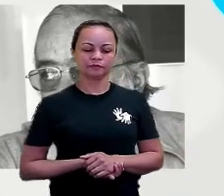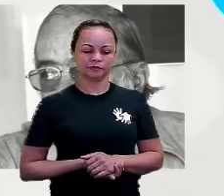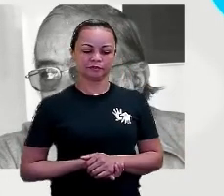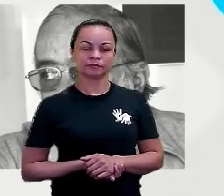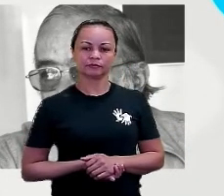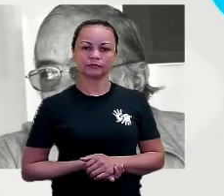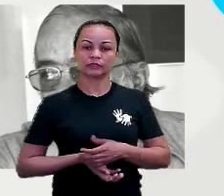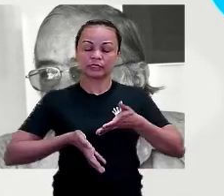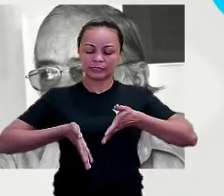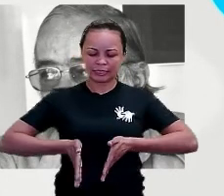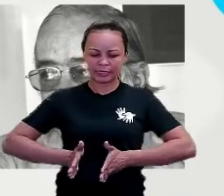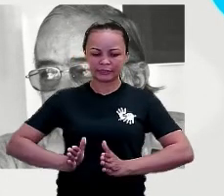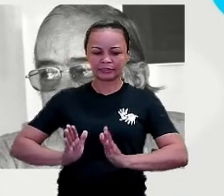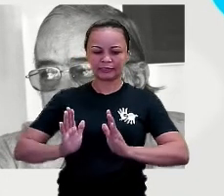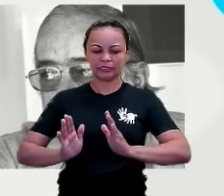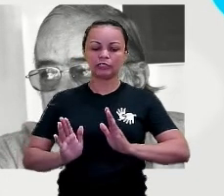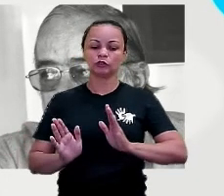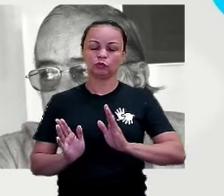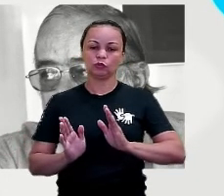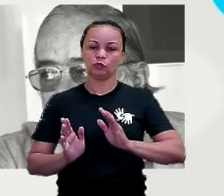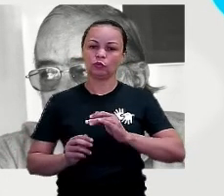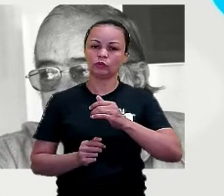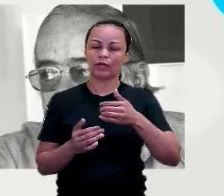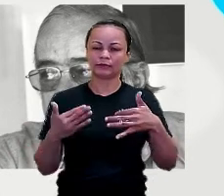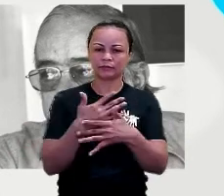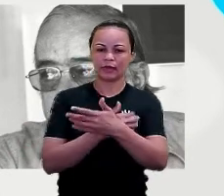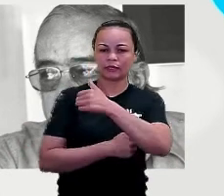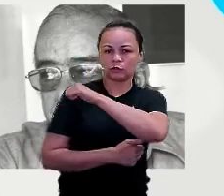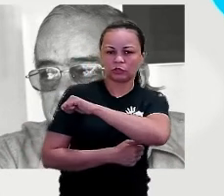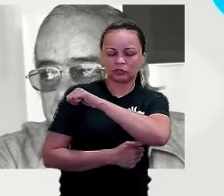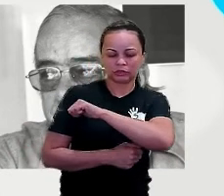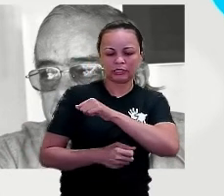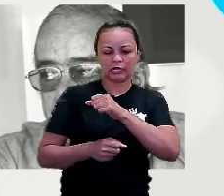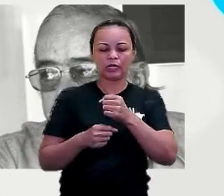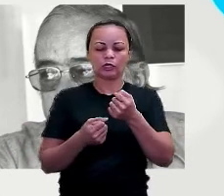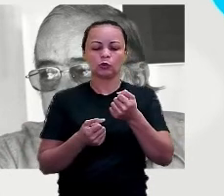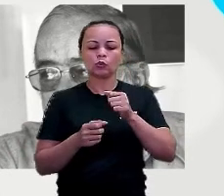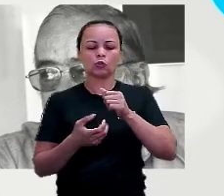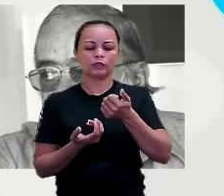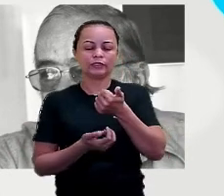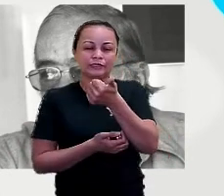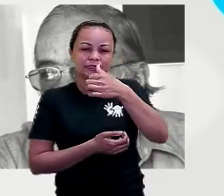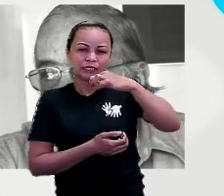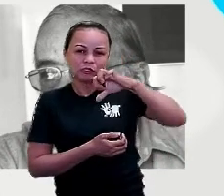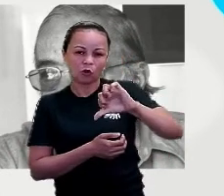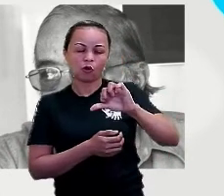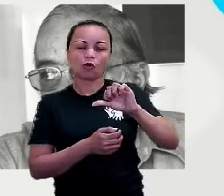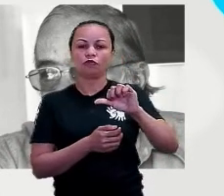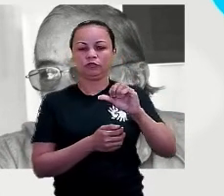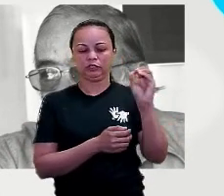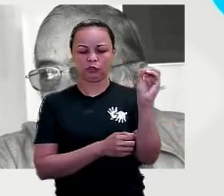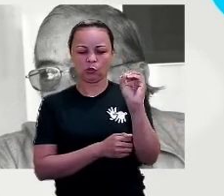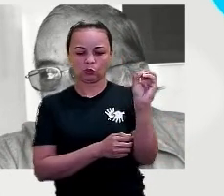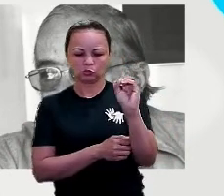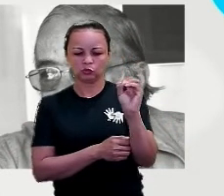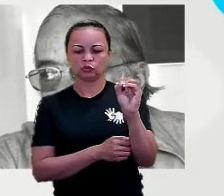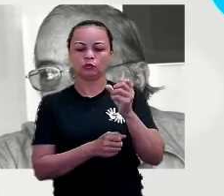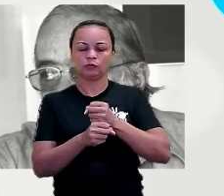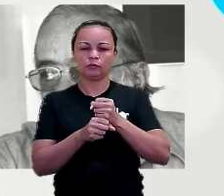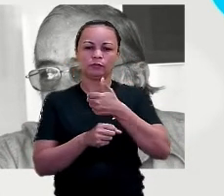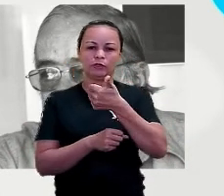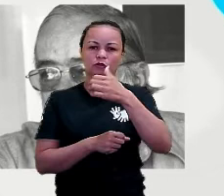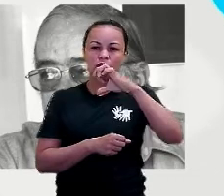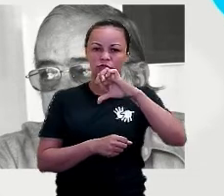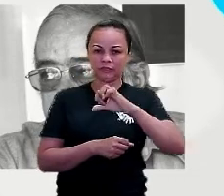Nascido no Rio de Janeiro em 19 de outubro de 1913, o poeta e compositor Vinícius de Moraes dedicou-se